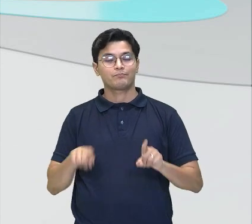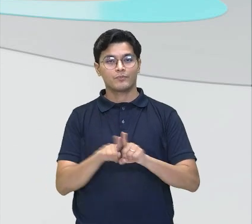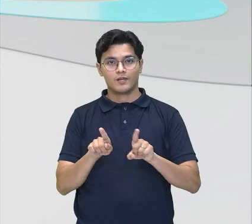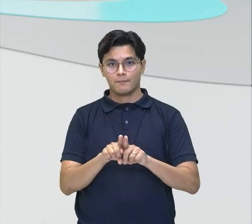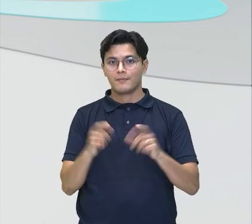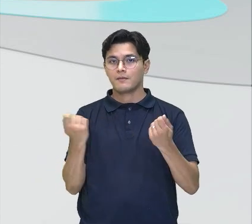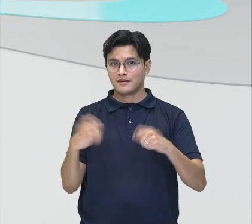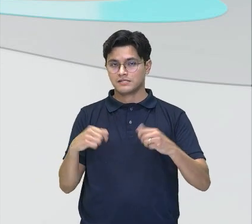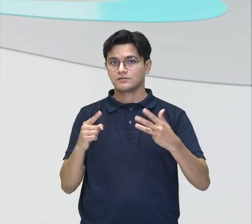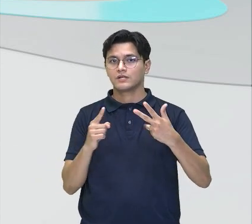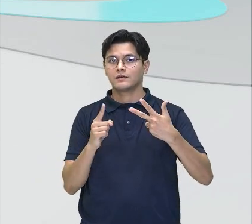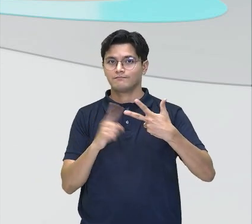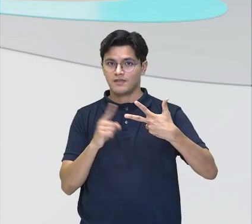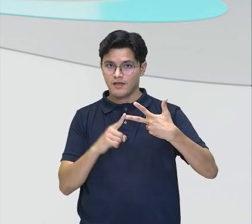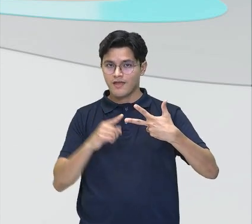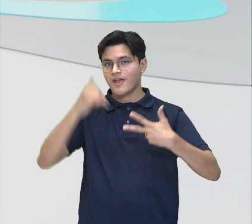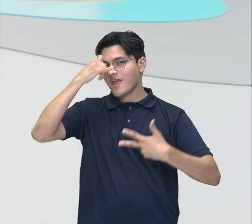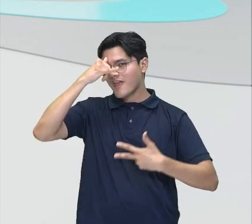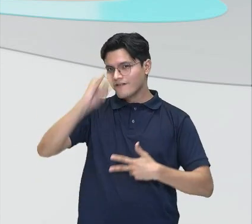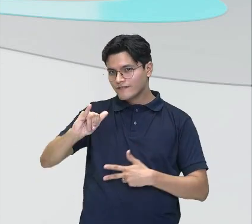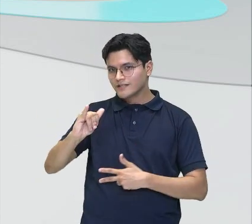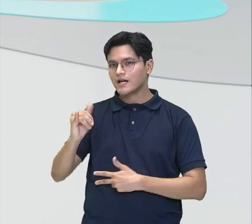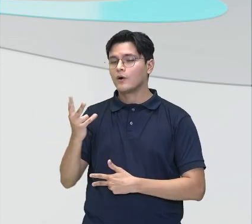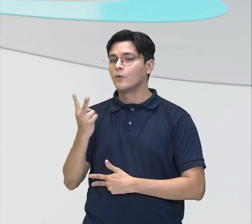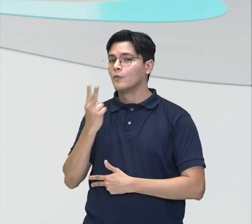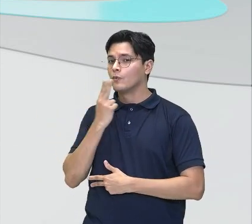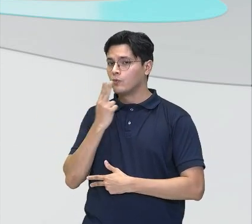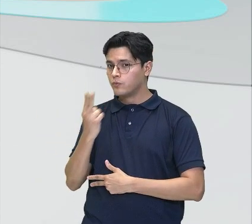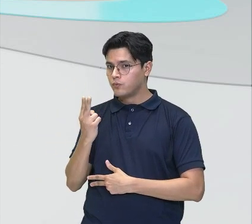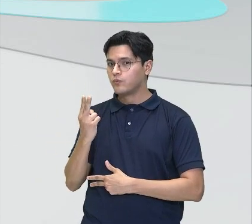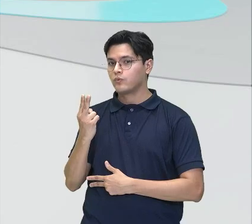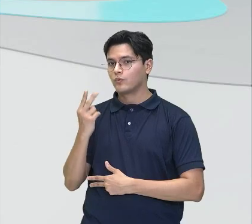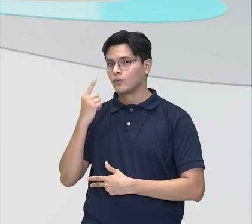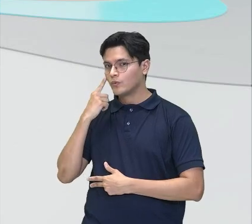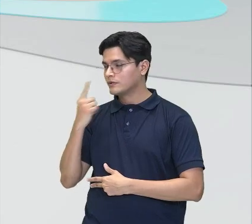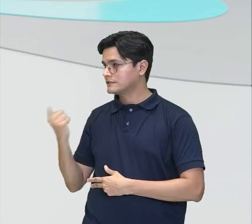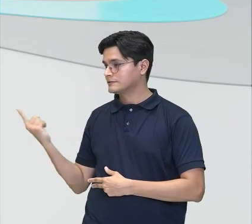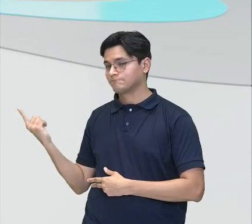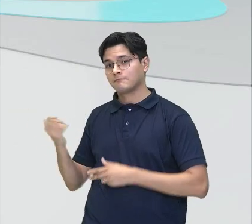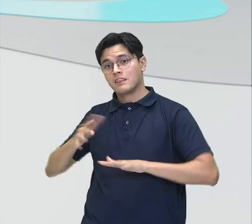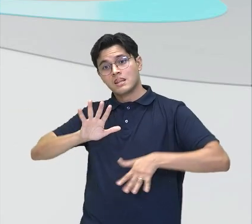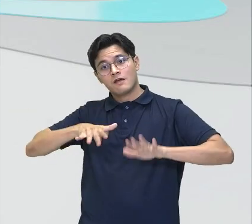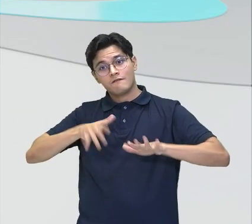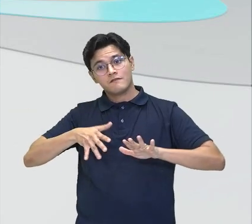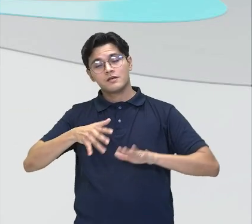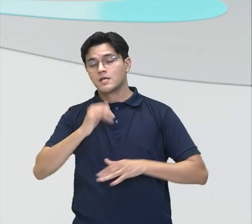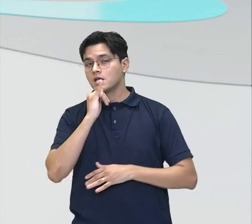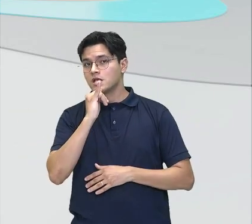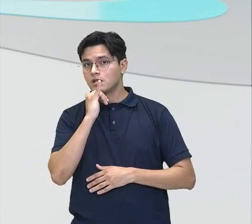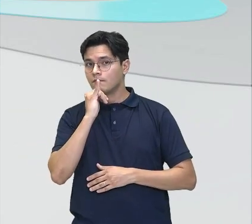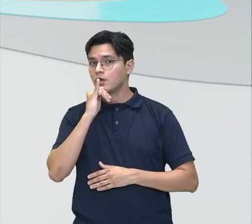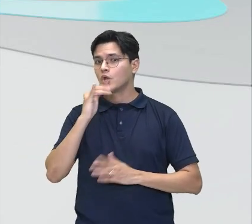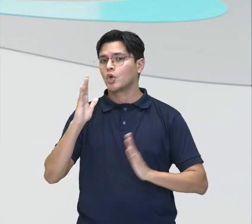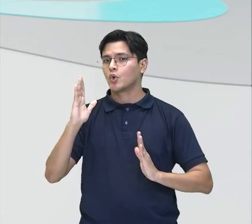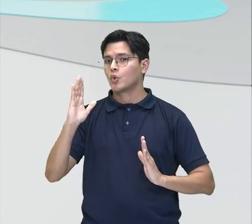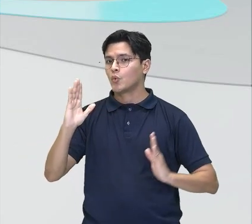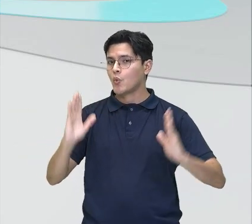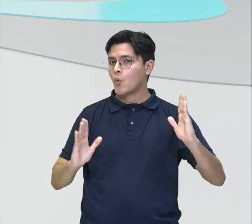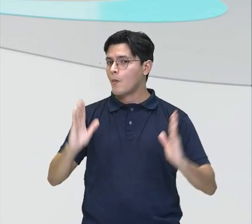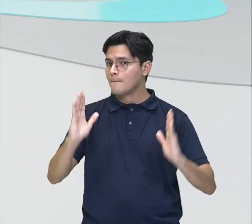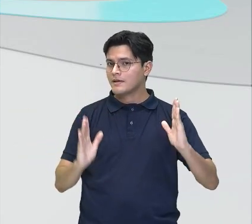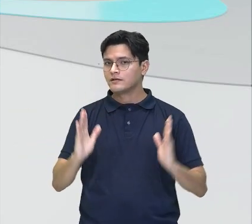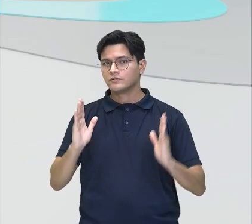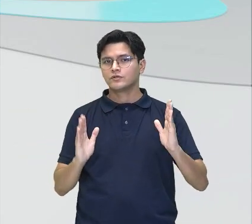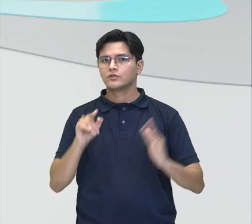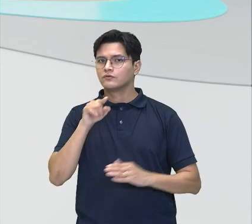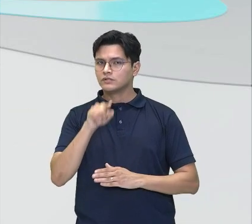o tabagismo. A gente precisa evitar, né? Talvez na fase que vocês estejam, isso nem seja do hábito de